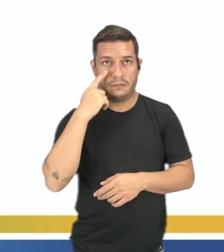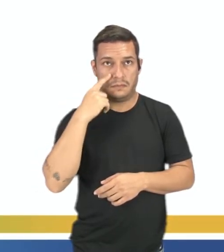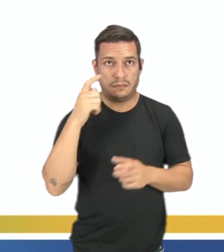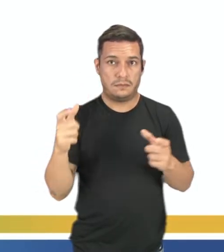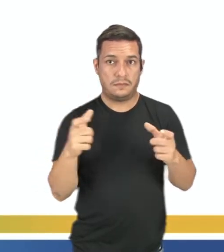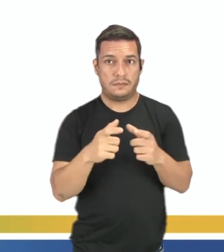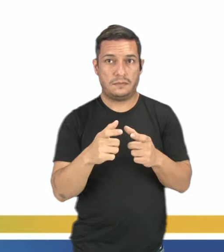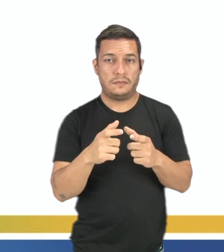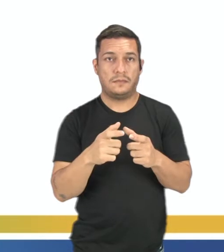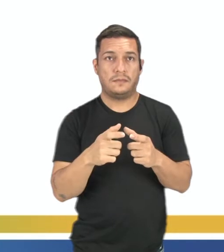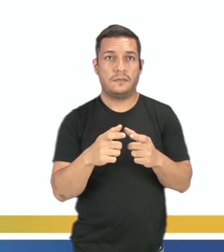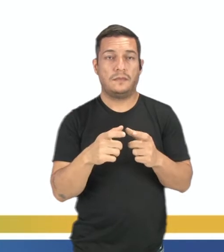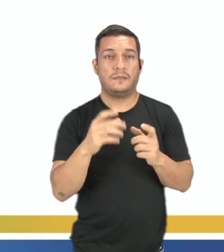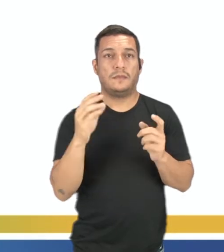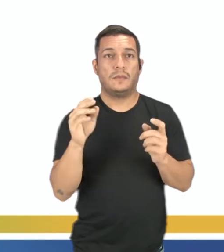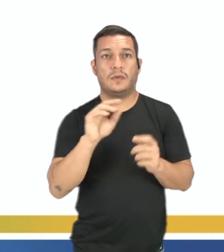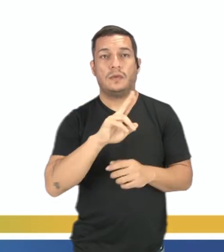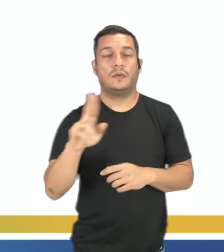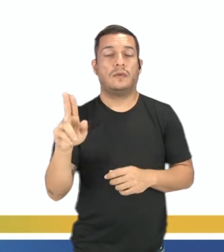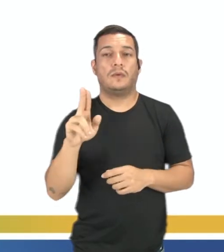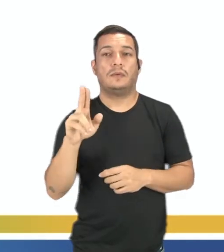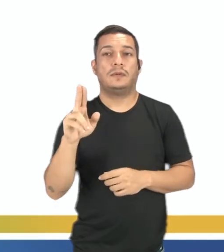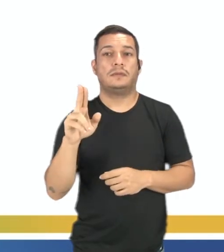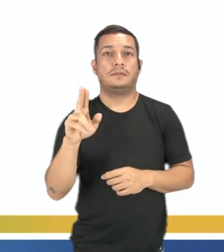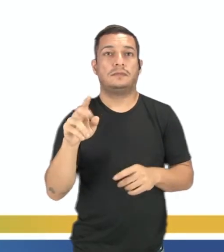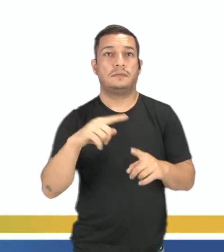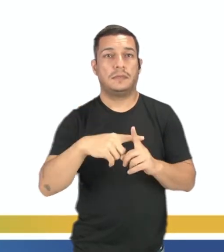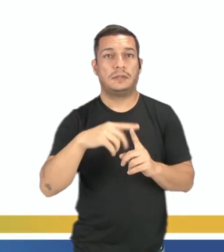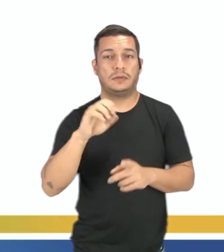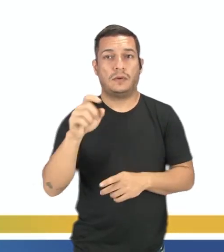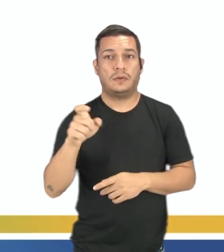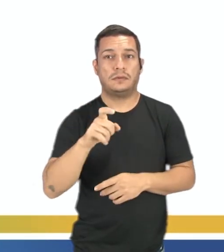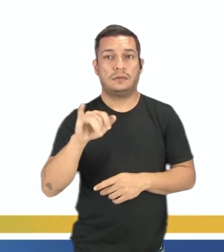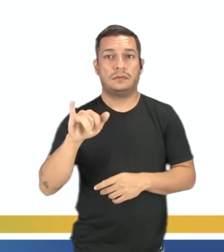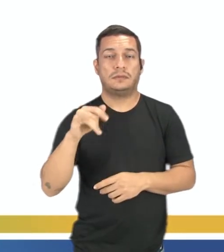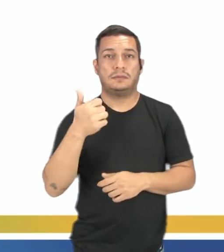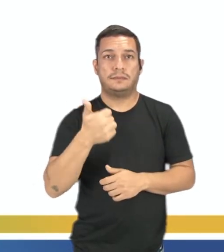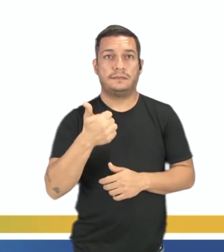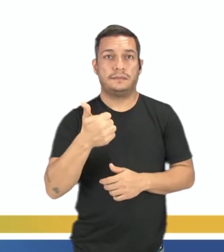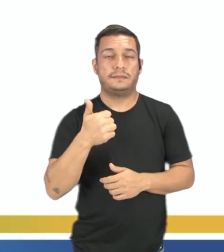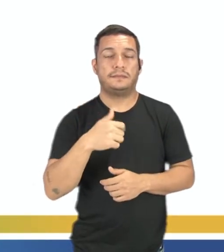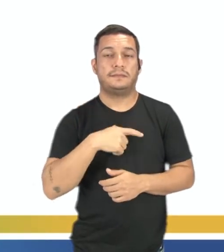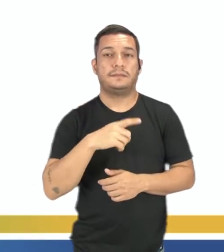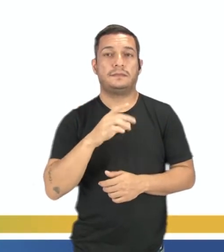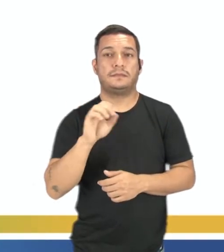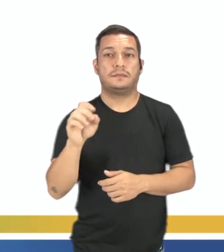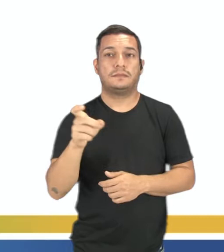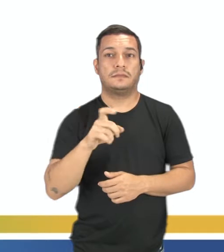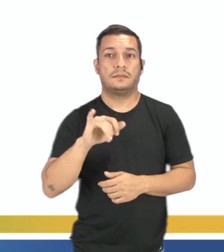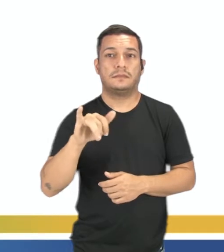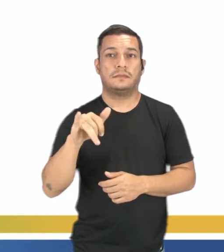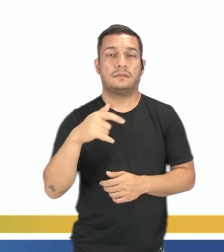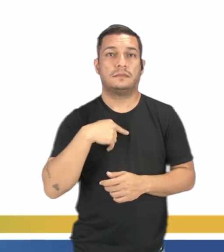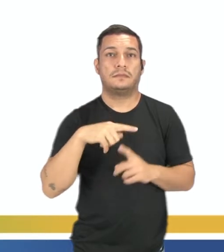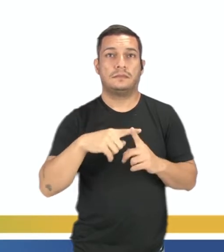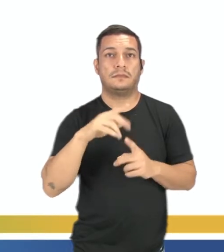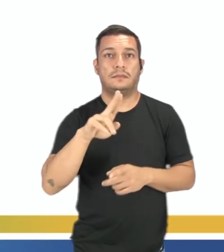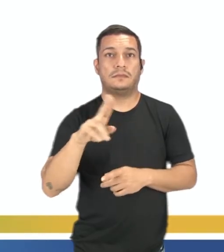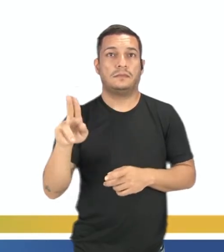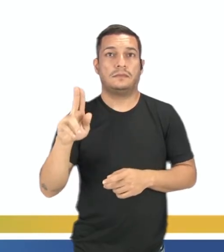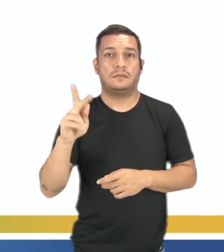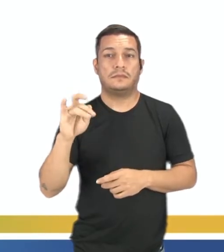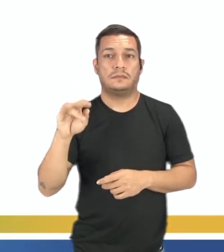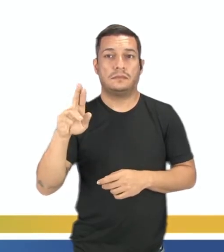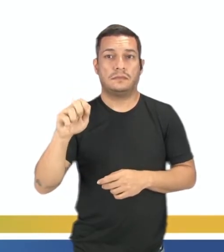cadeia menor e vou dar o nome do hidrocarboneto mais oxi beleza terminação horas mas o